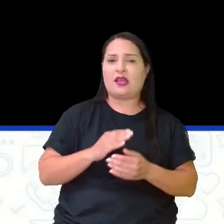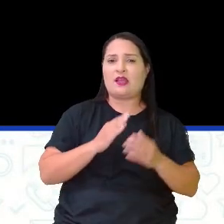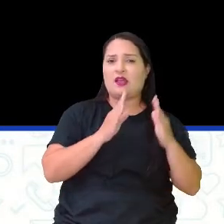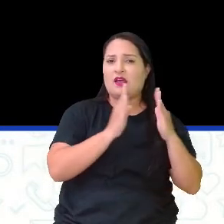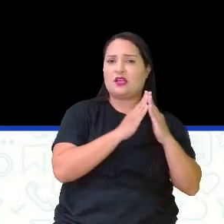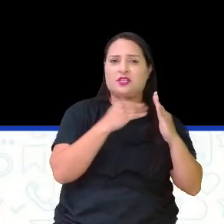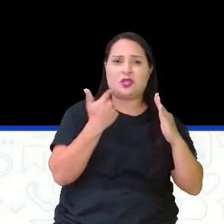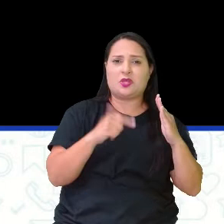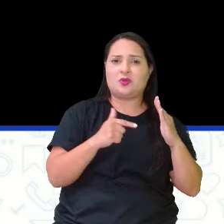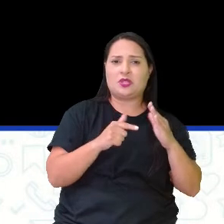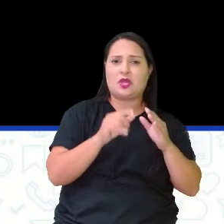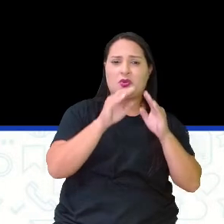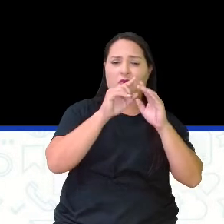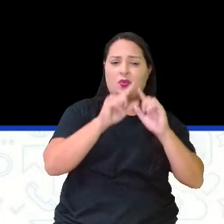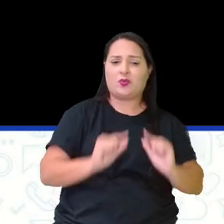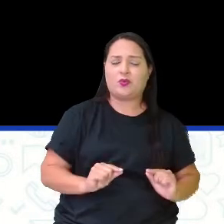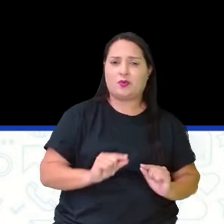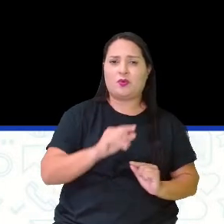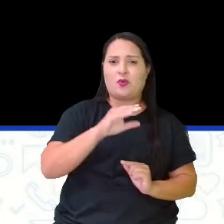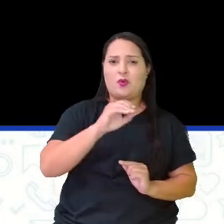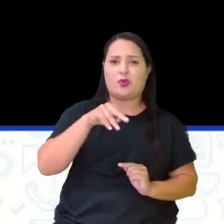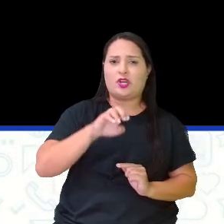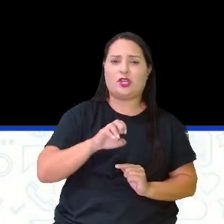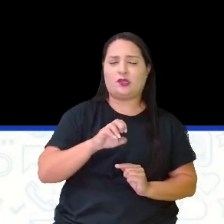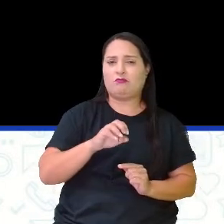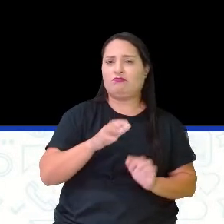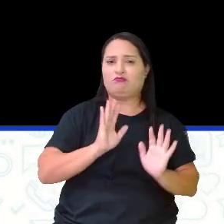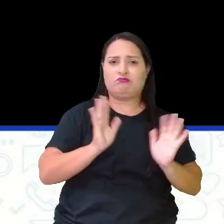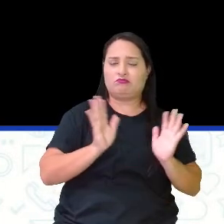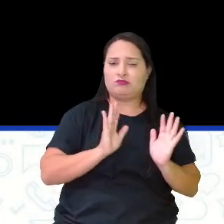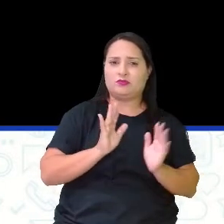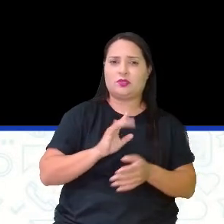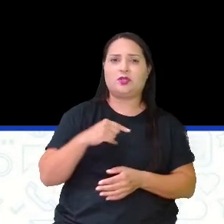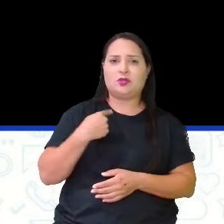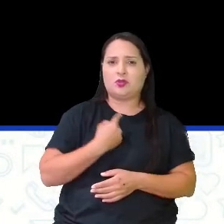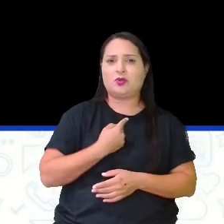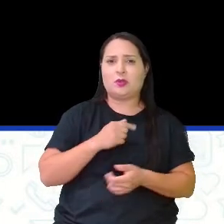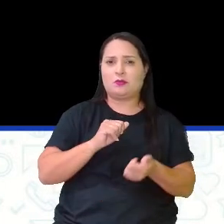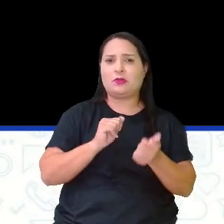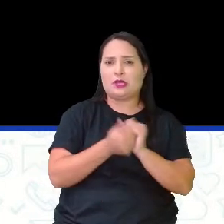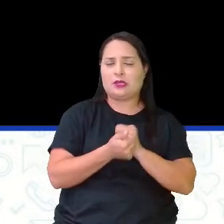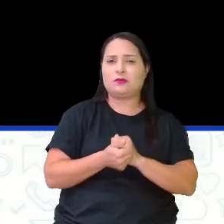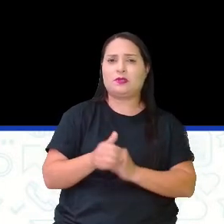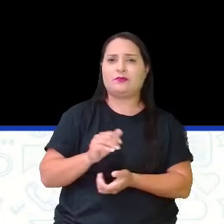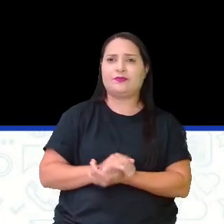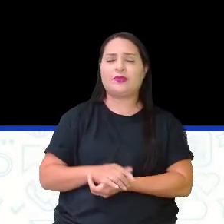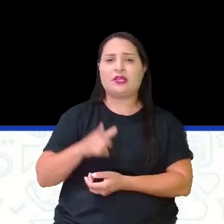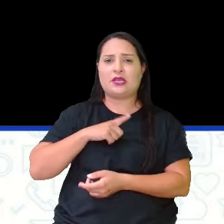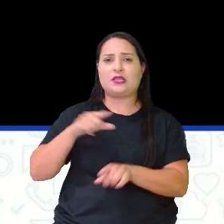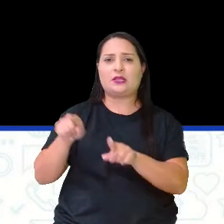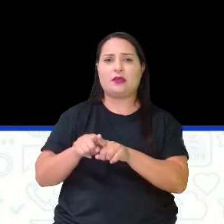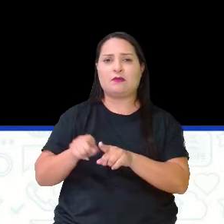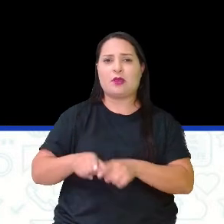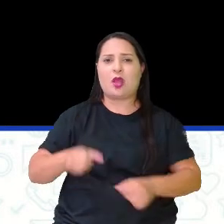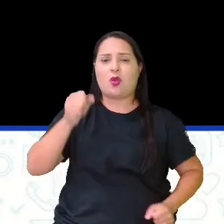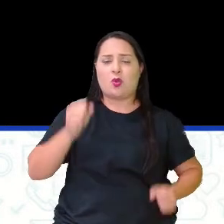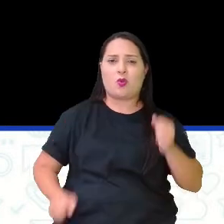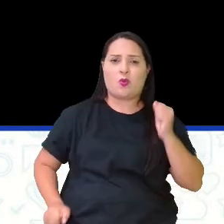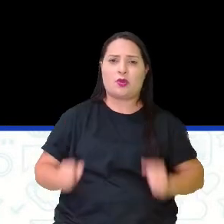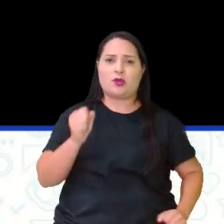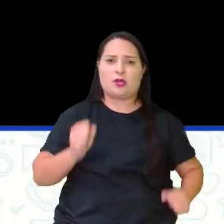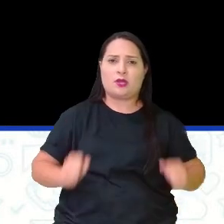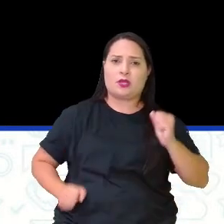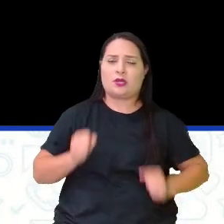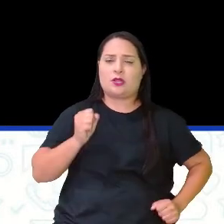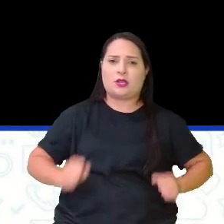dá um jeito, né? Temos aí também a corrida estacionária. Veja, estacionária,